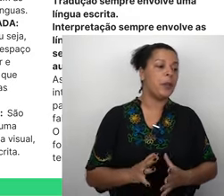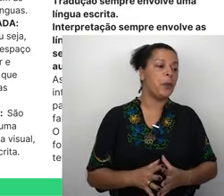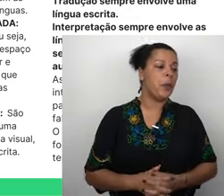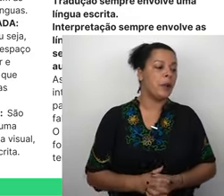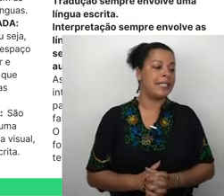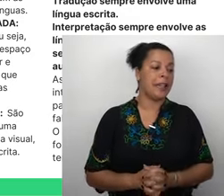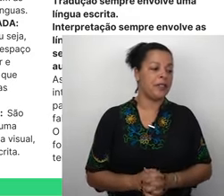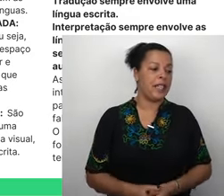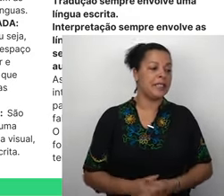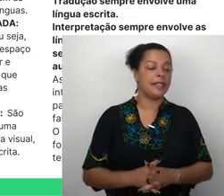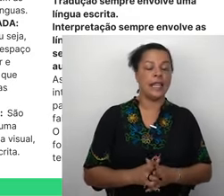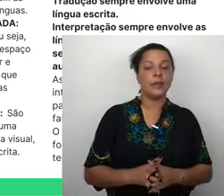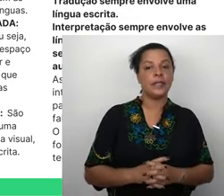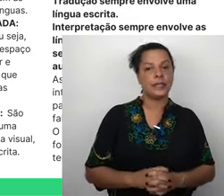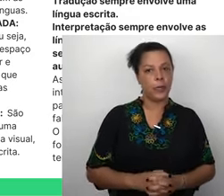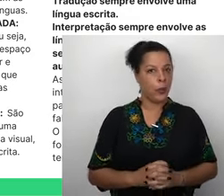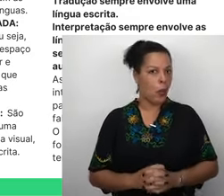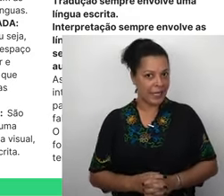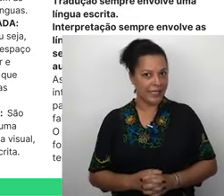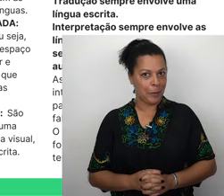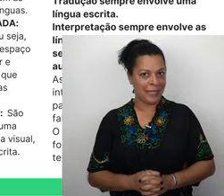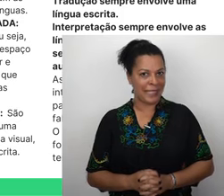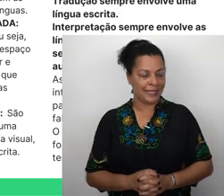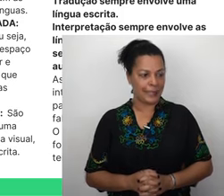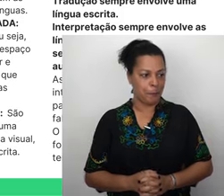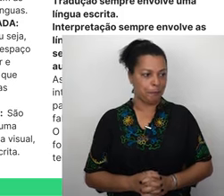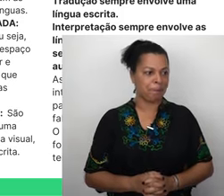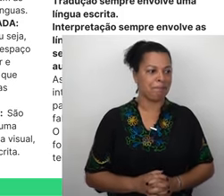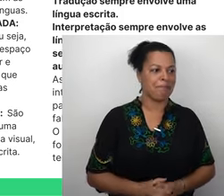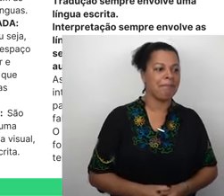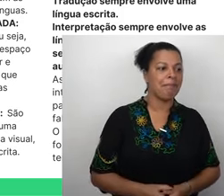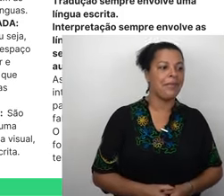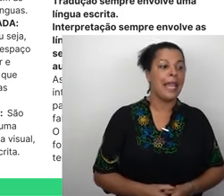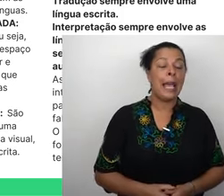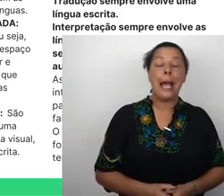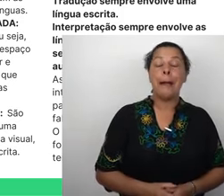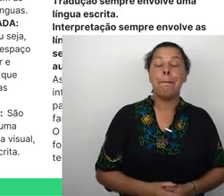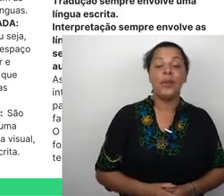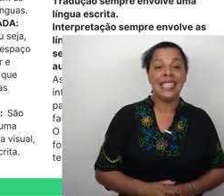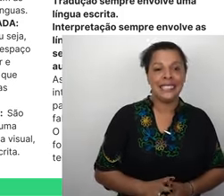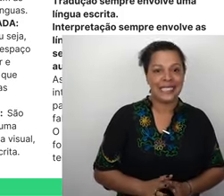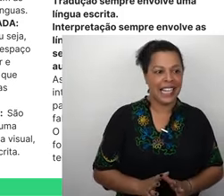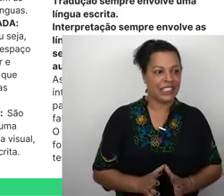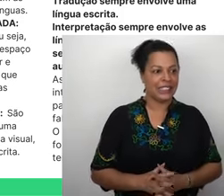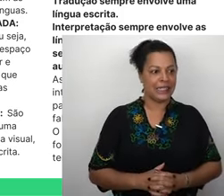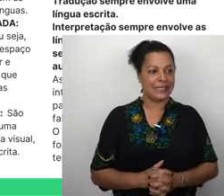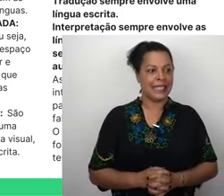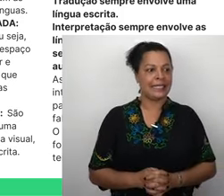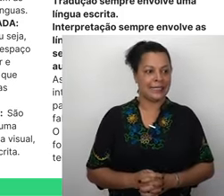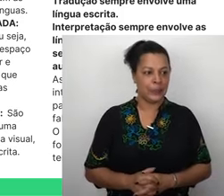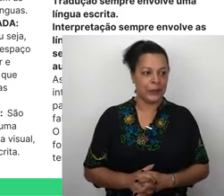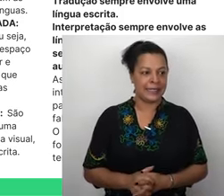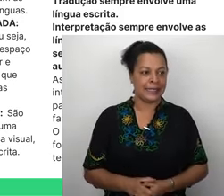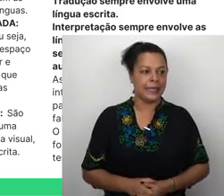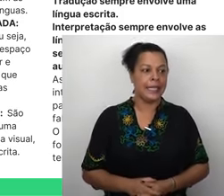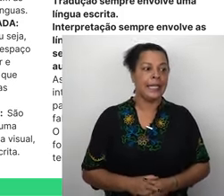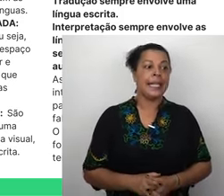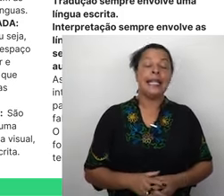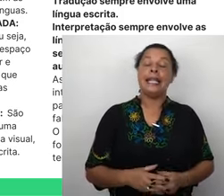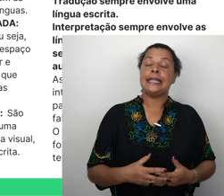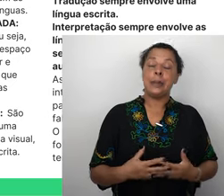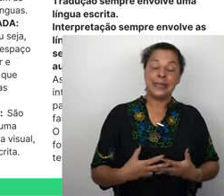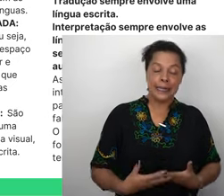alvo é a língua no qual será feita a tradução ou a interpretação. A modalidade das